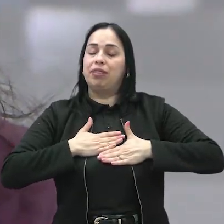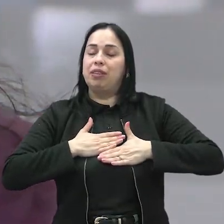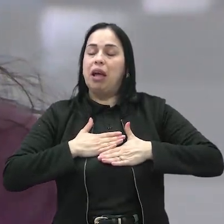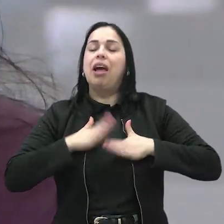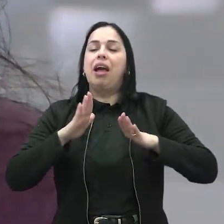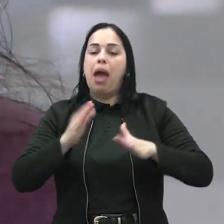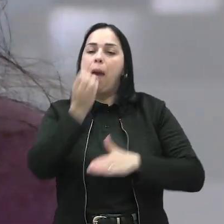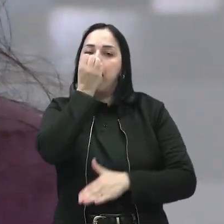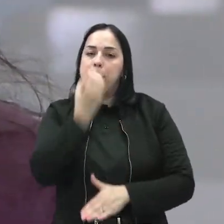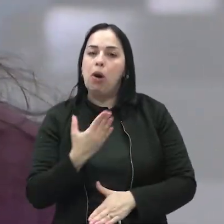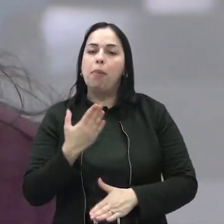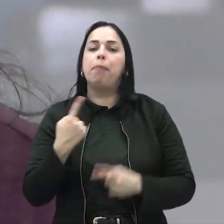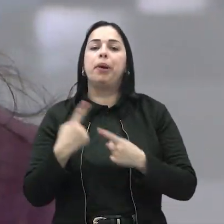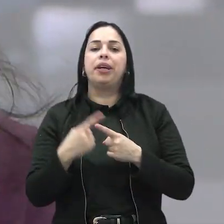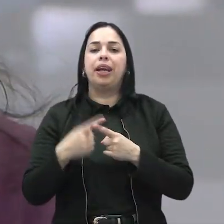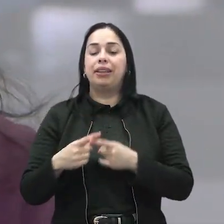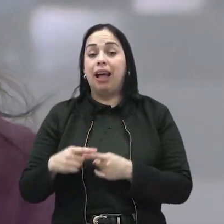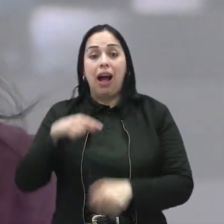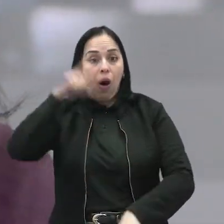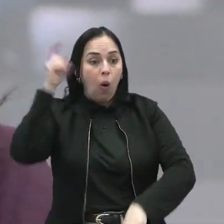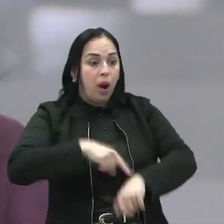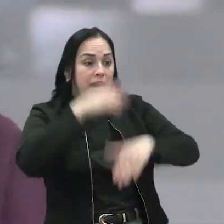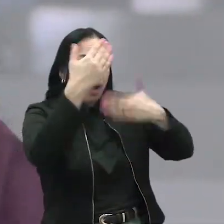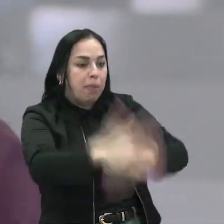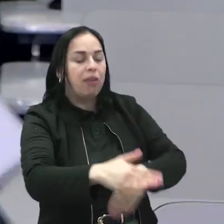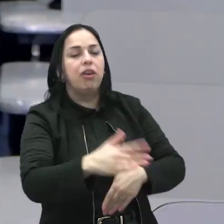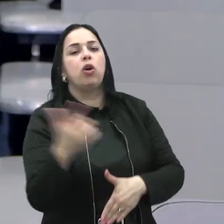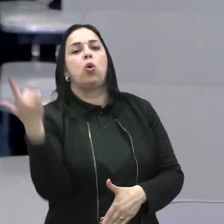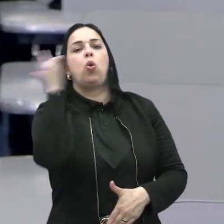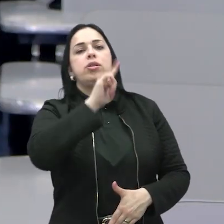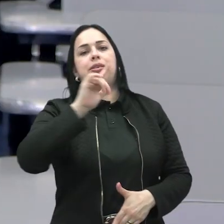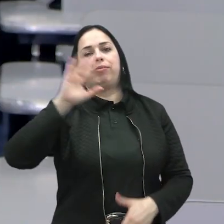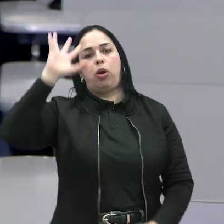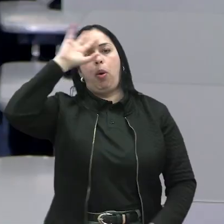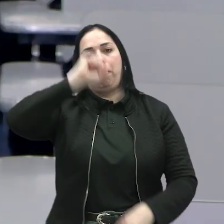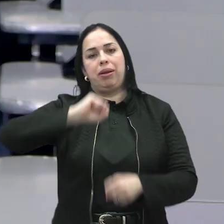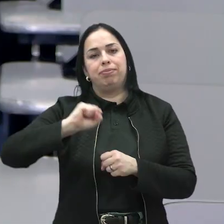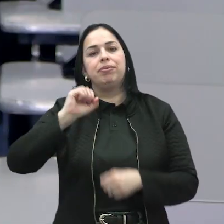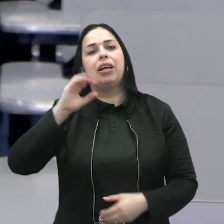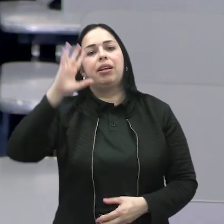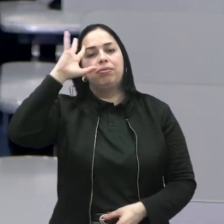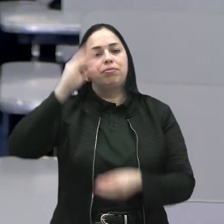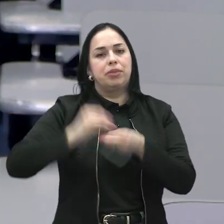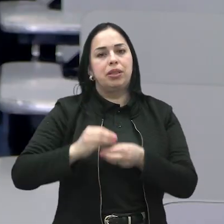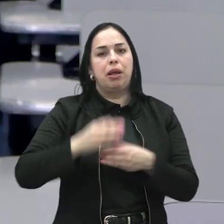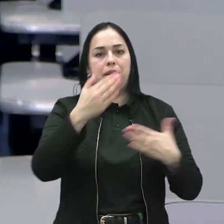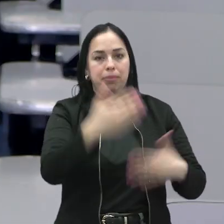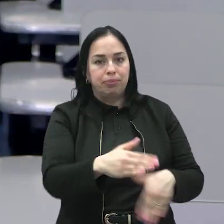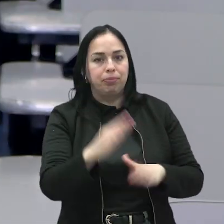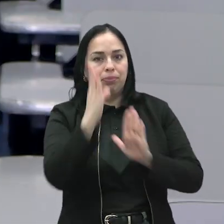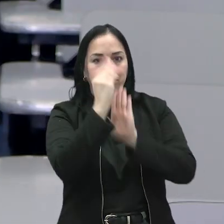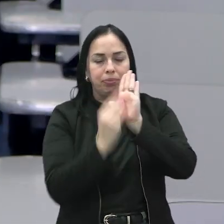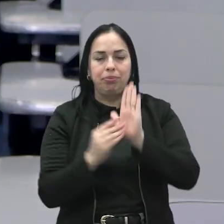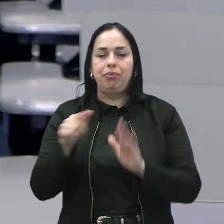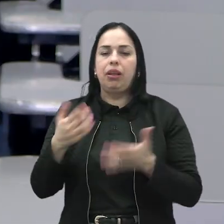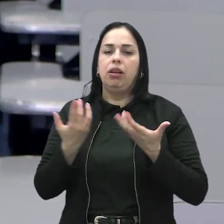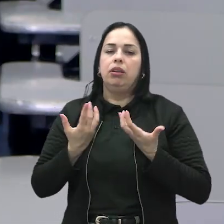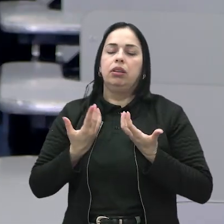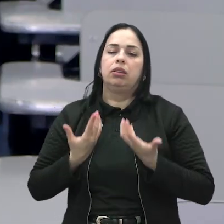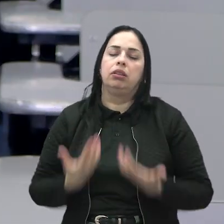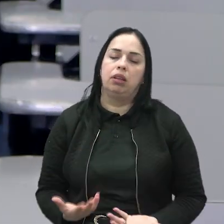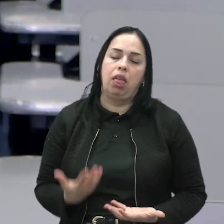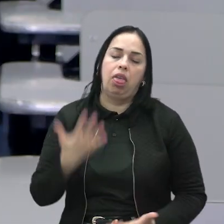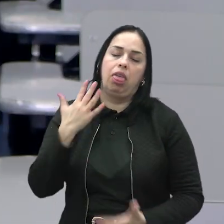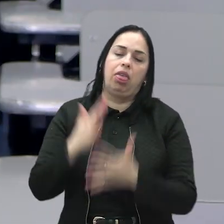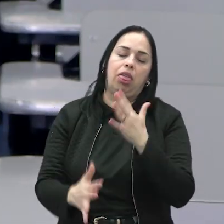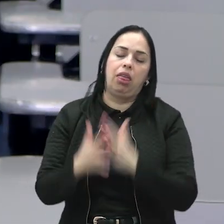parte de preparação para render melhor nas provas. É muito importante, eu acho que todo estudante assim percebe que o cansaço ele